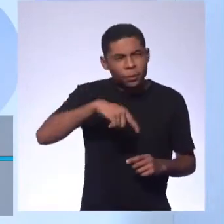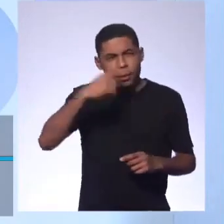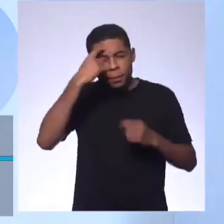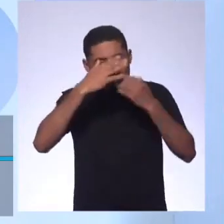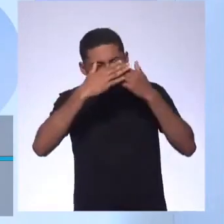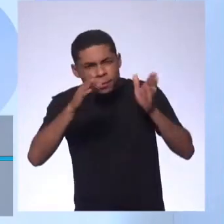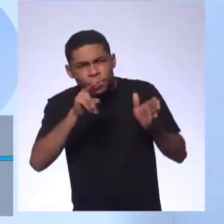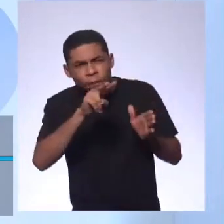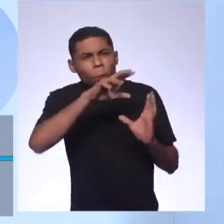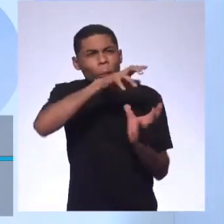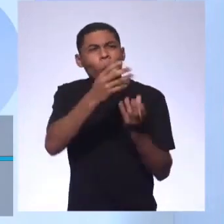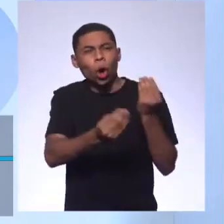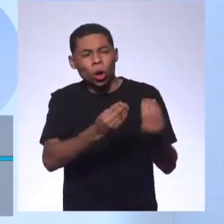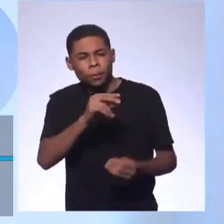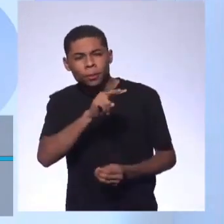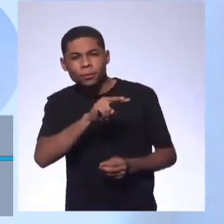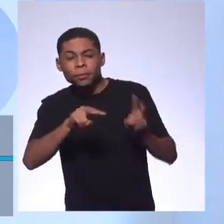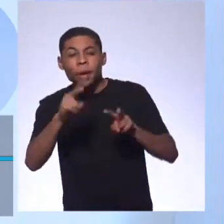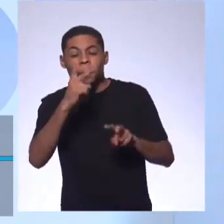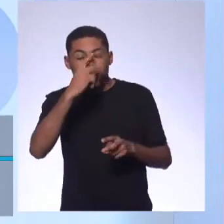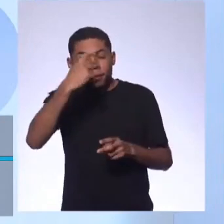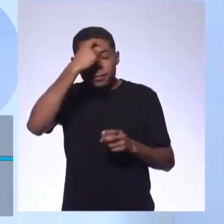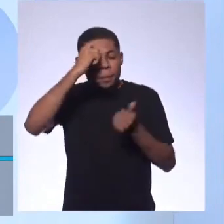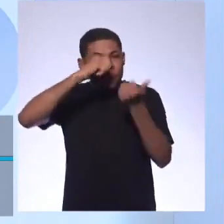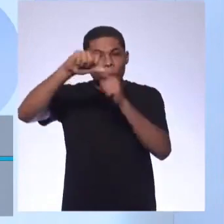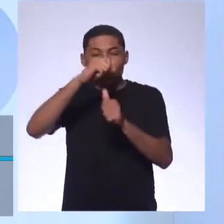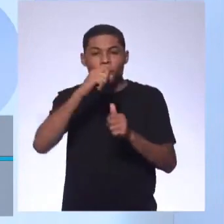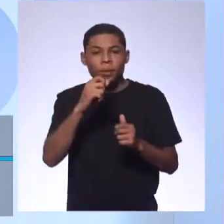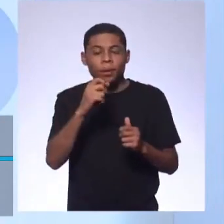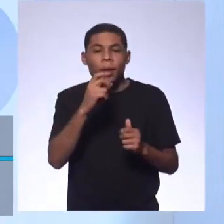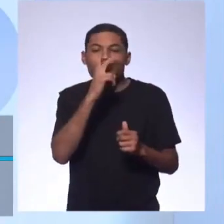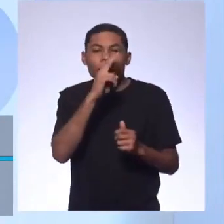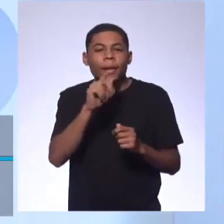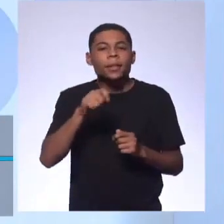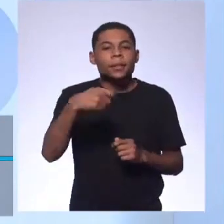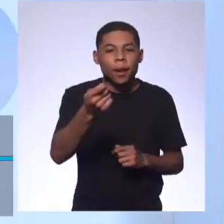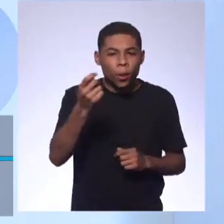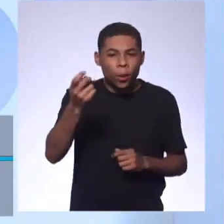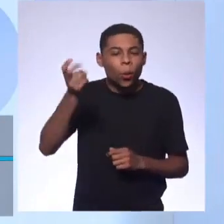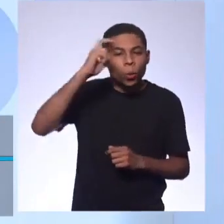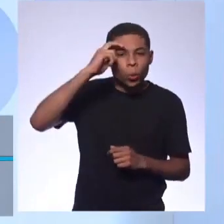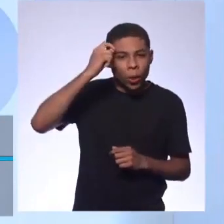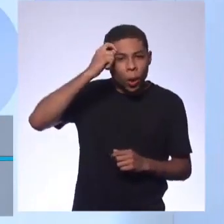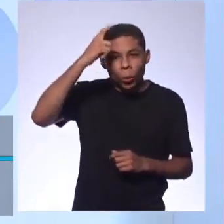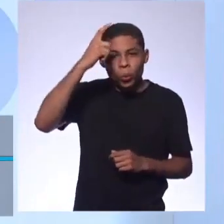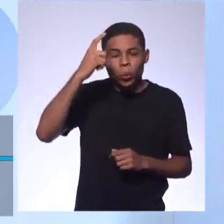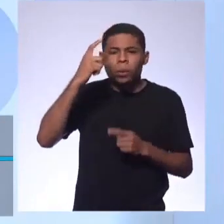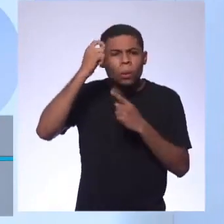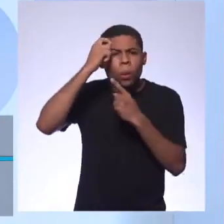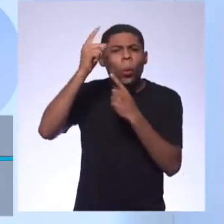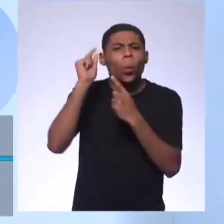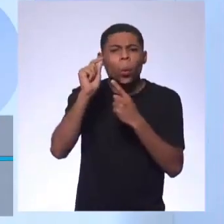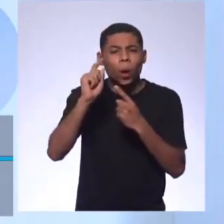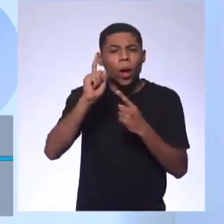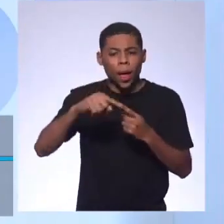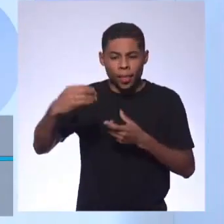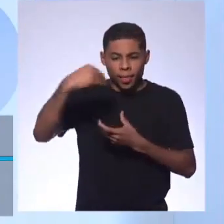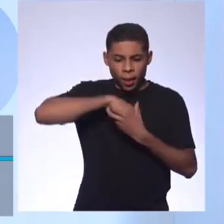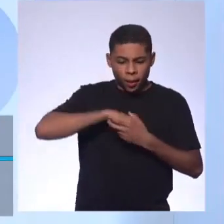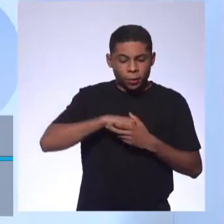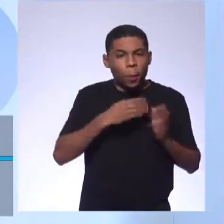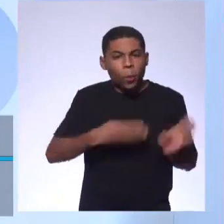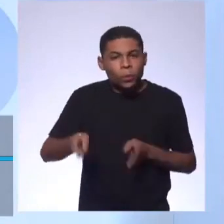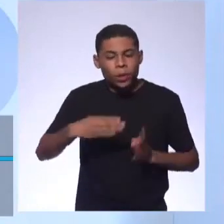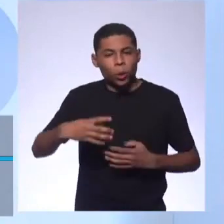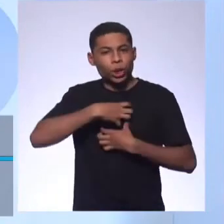enxergamos o mundo. E esse é o próprio conceito de cultura. O que é cultura? Né? A cultura é toda a produção humana e existem